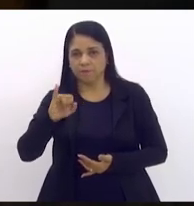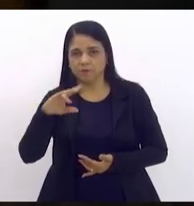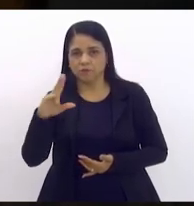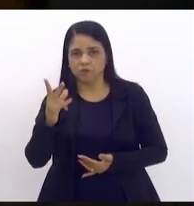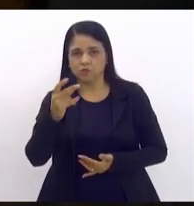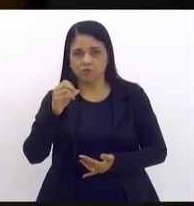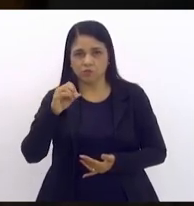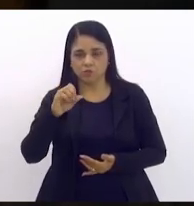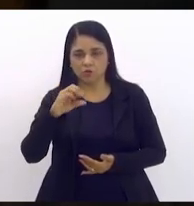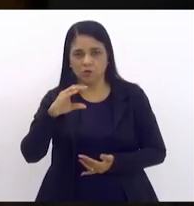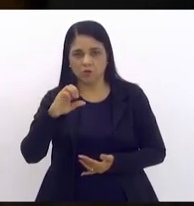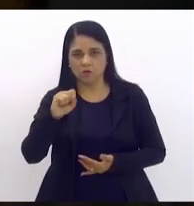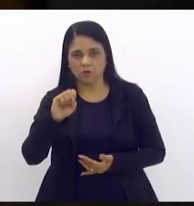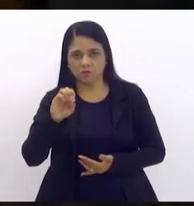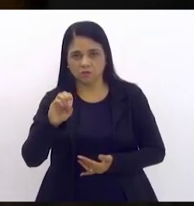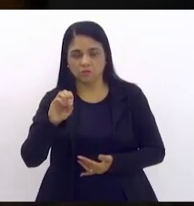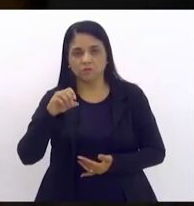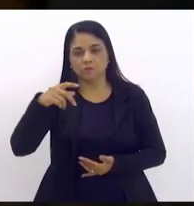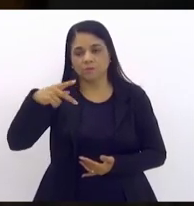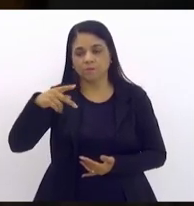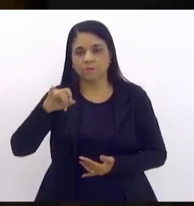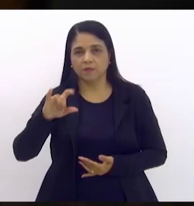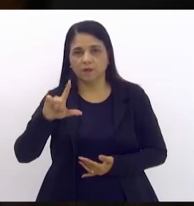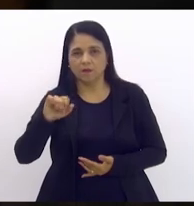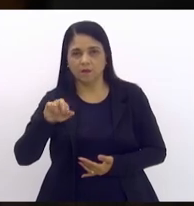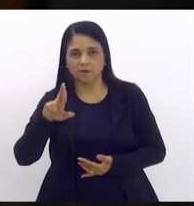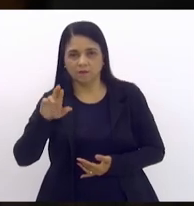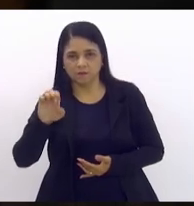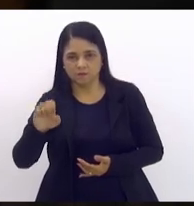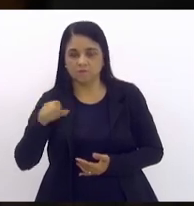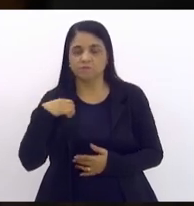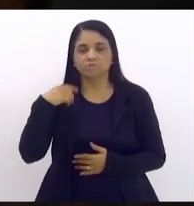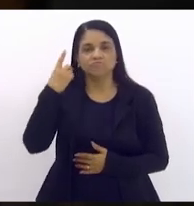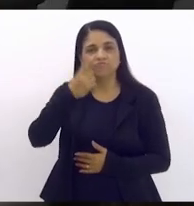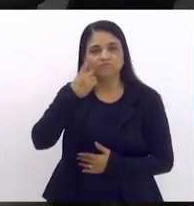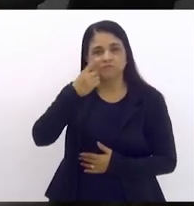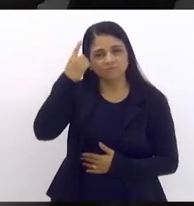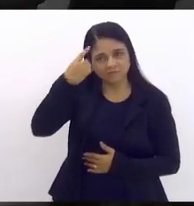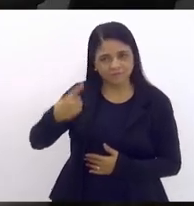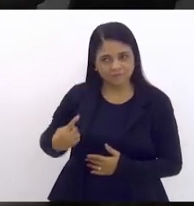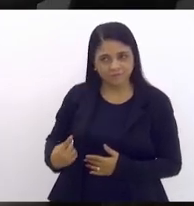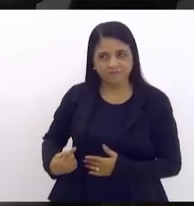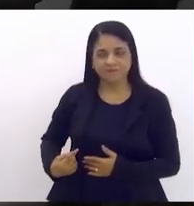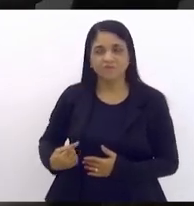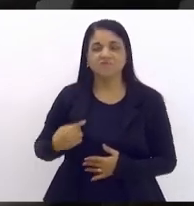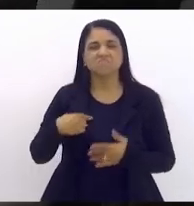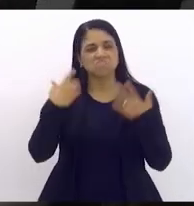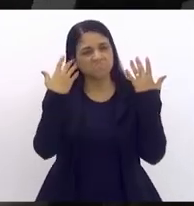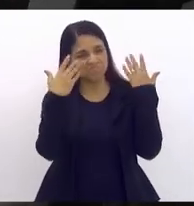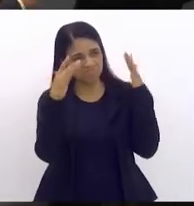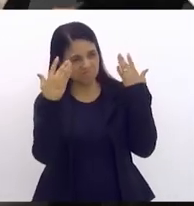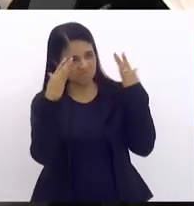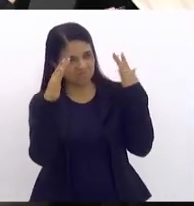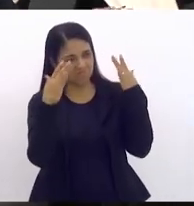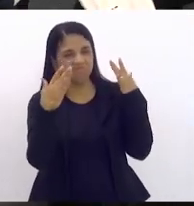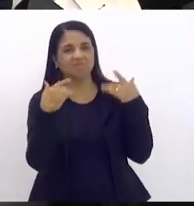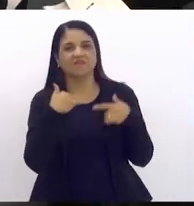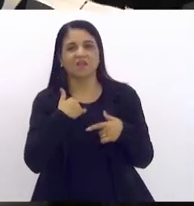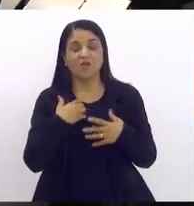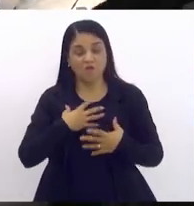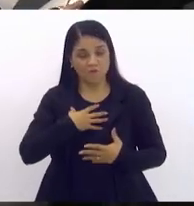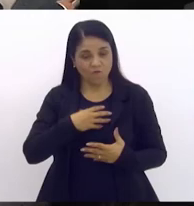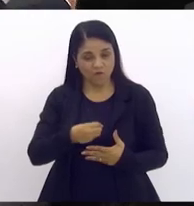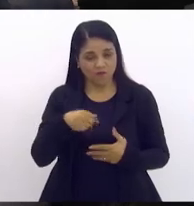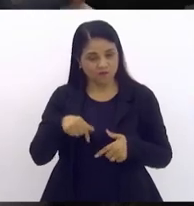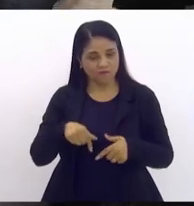discutir, deputada Dani Balbi. Presidenta, parabéns pela proposição. Eu sou uma filha da comunidade